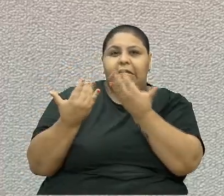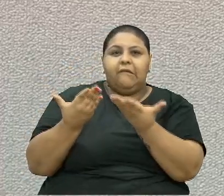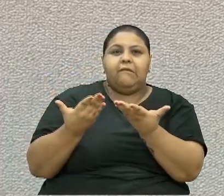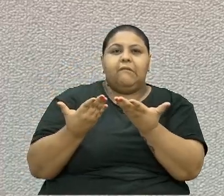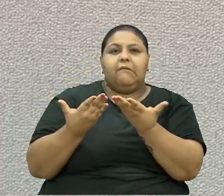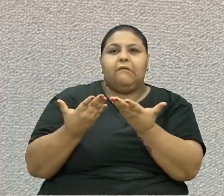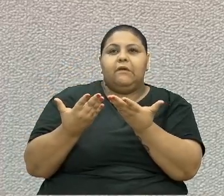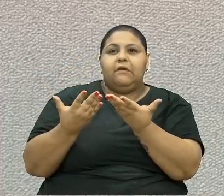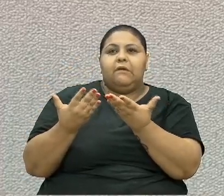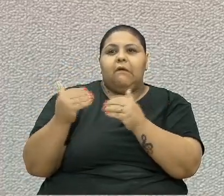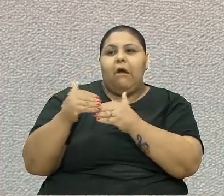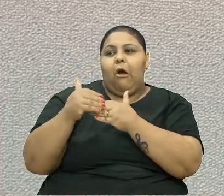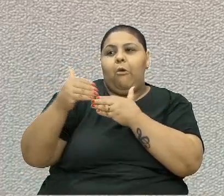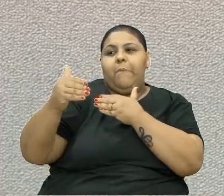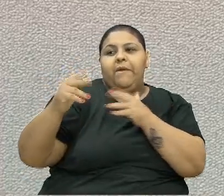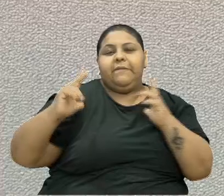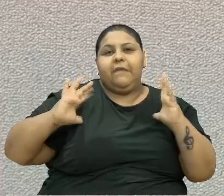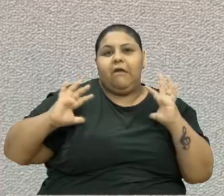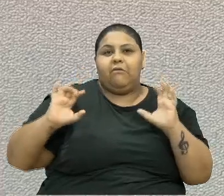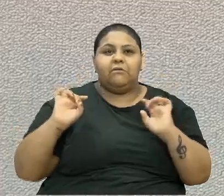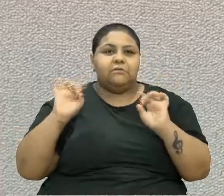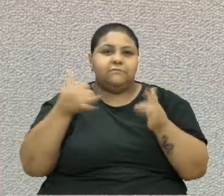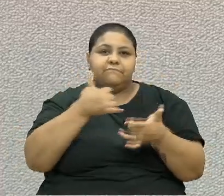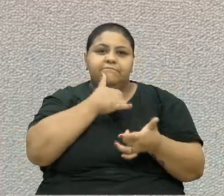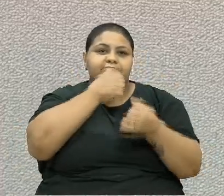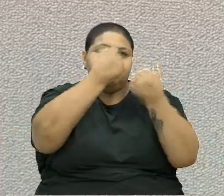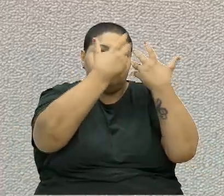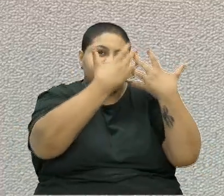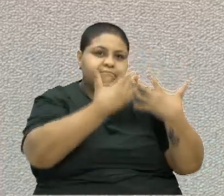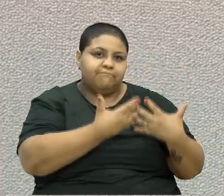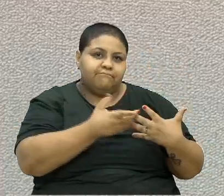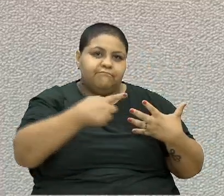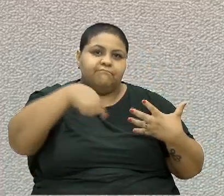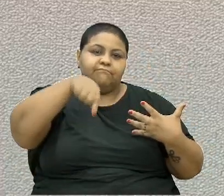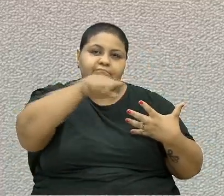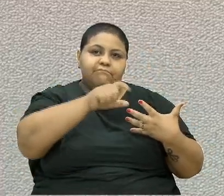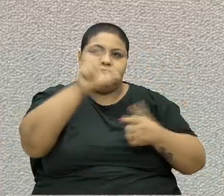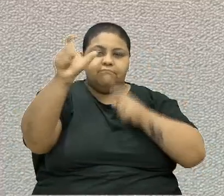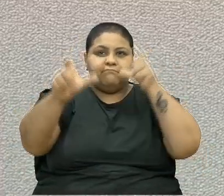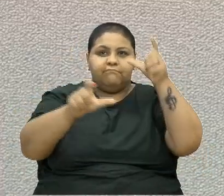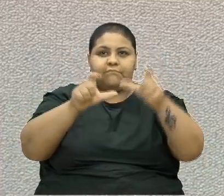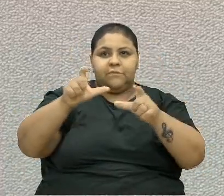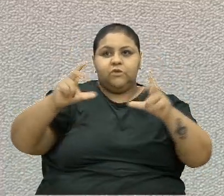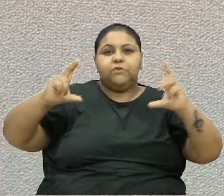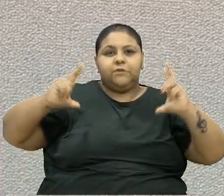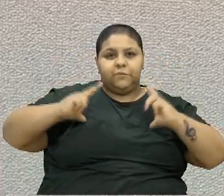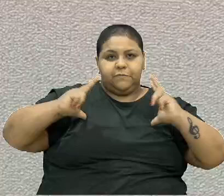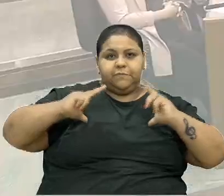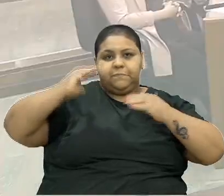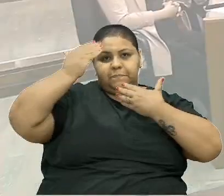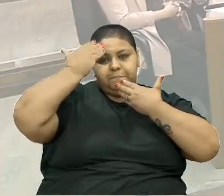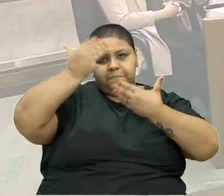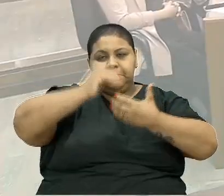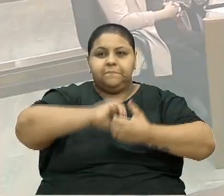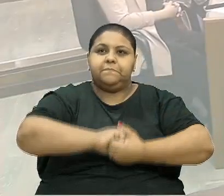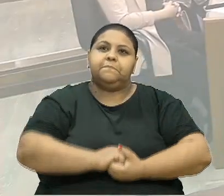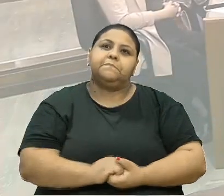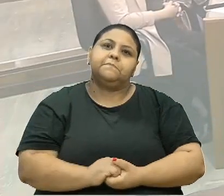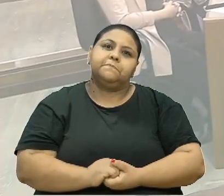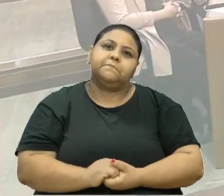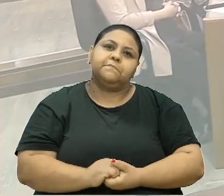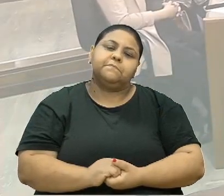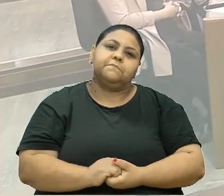de feriadão, enfim, só para lamentar e justificar, uma vez que nós somos homens públicos também. Obrigado. Exatamente,